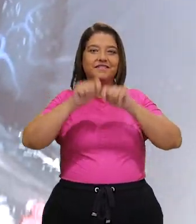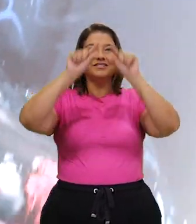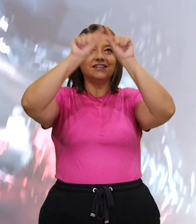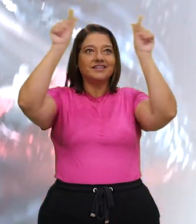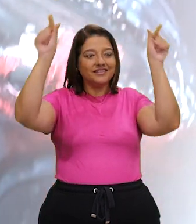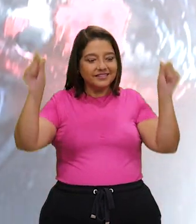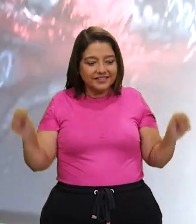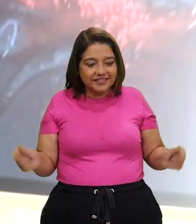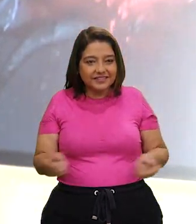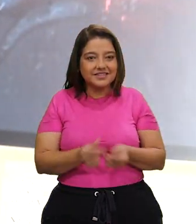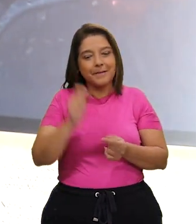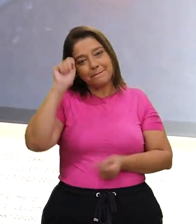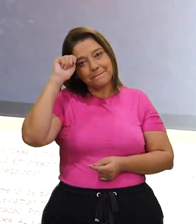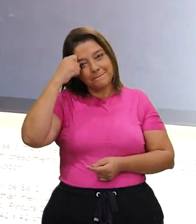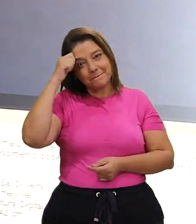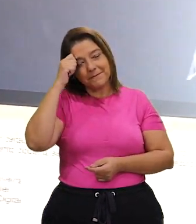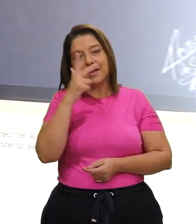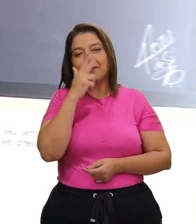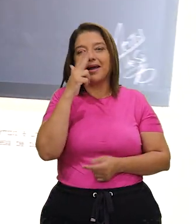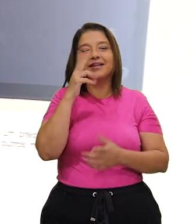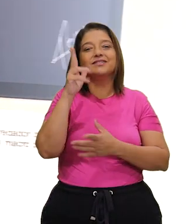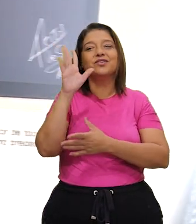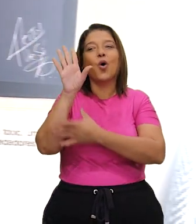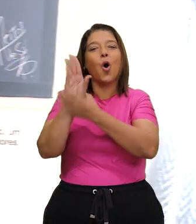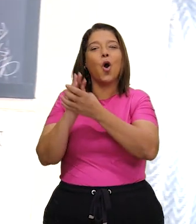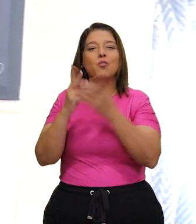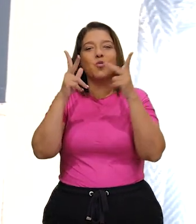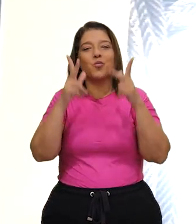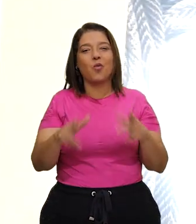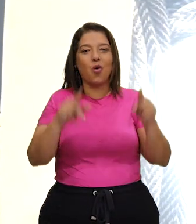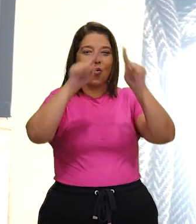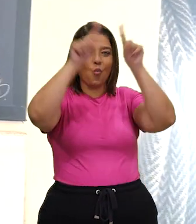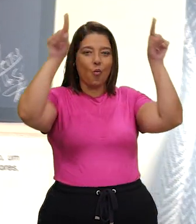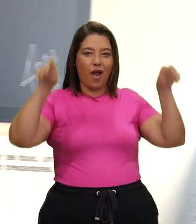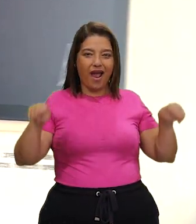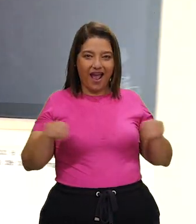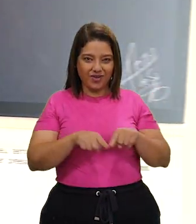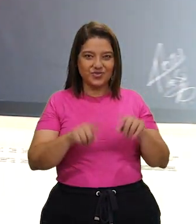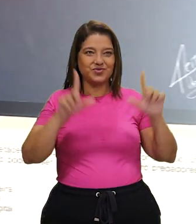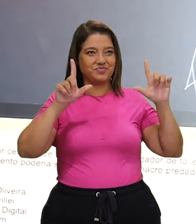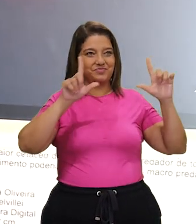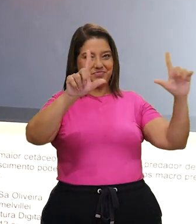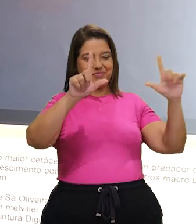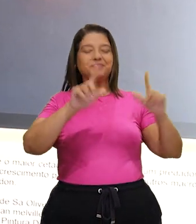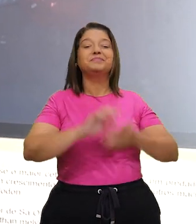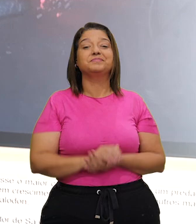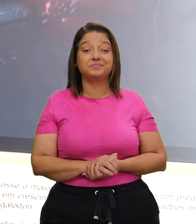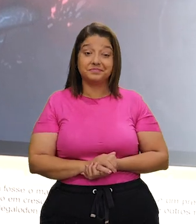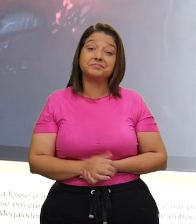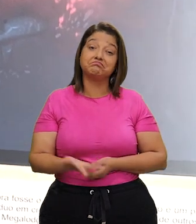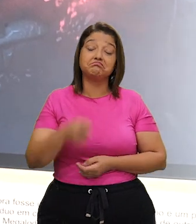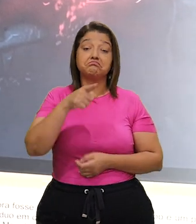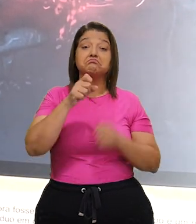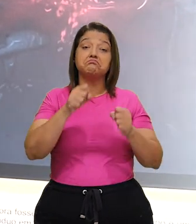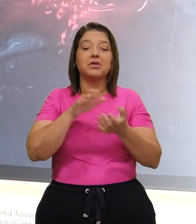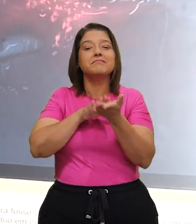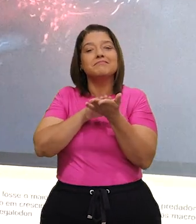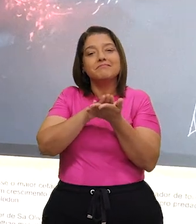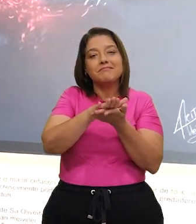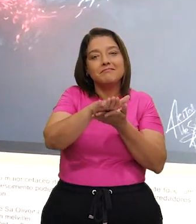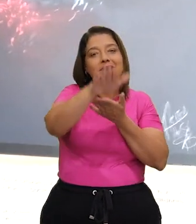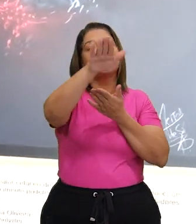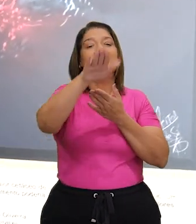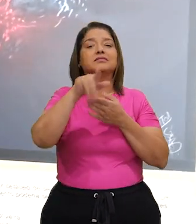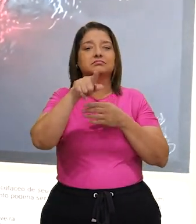preta mesmo só para simular uma moldura até porque às vezes a gente pode fazer uma impressão que eles chamam de impressão